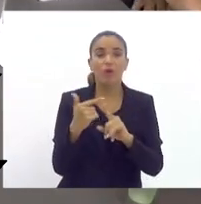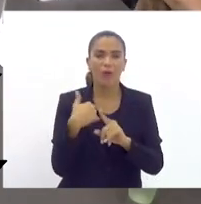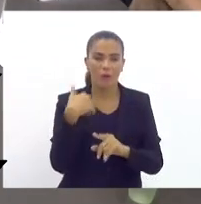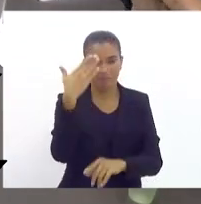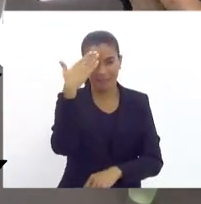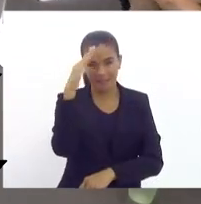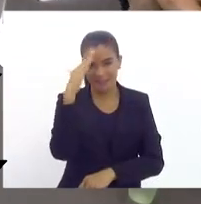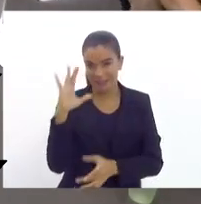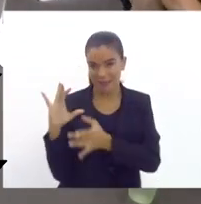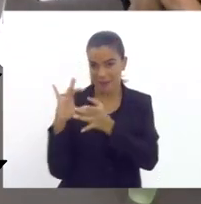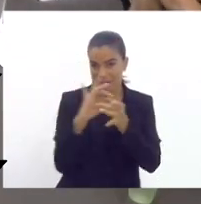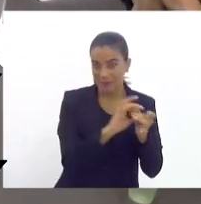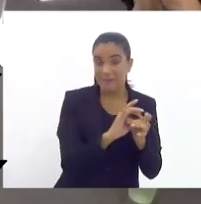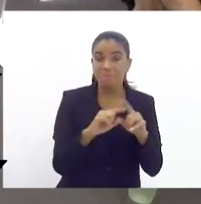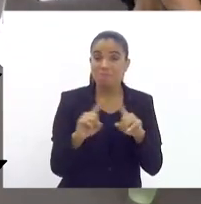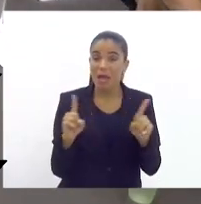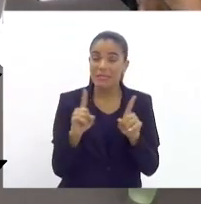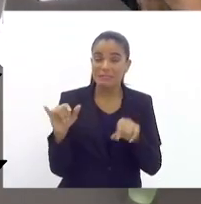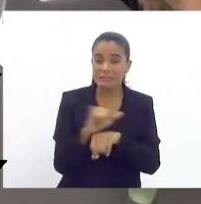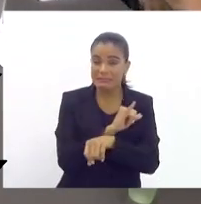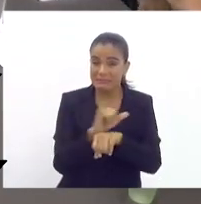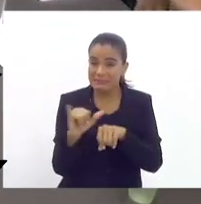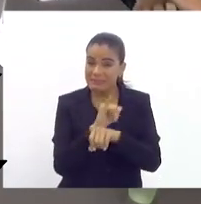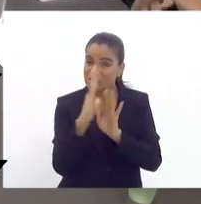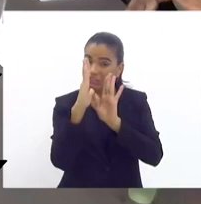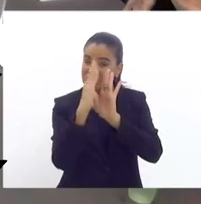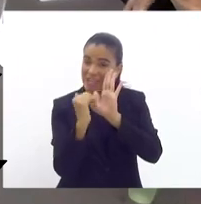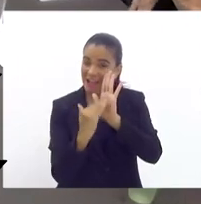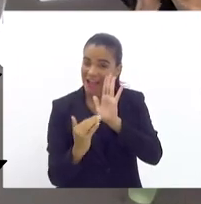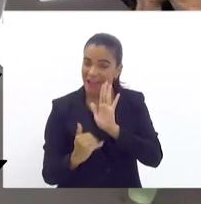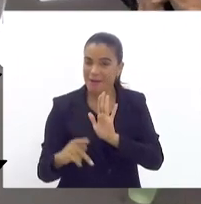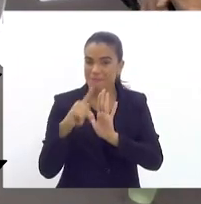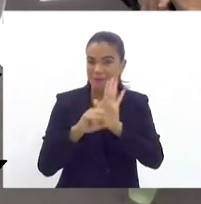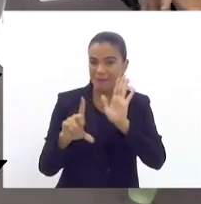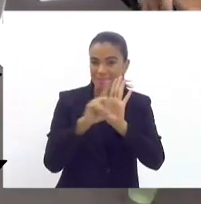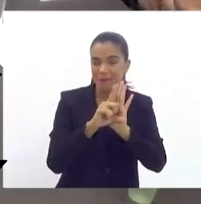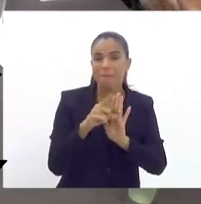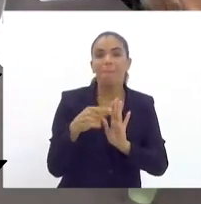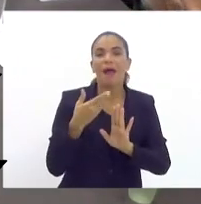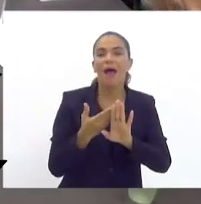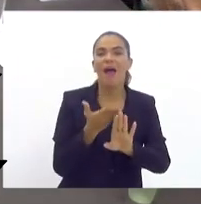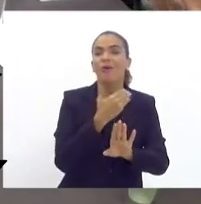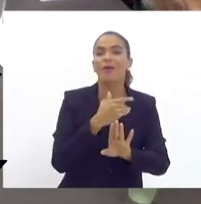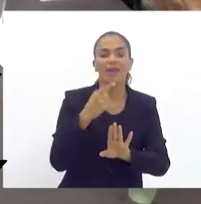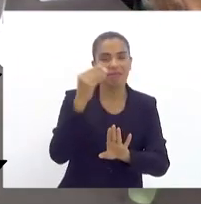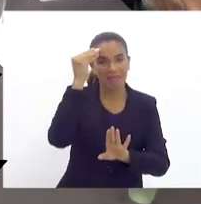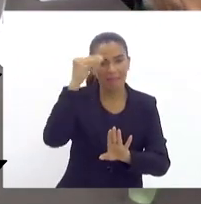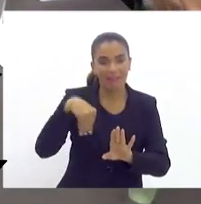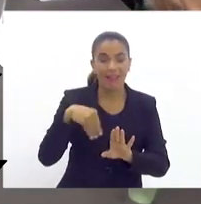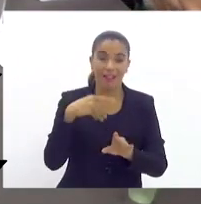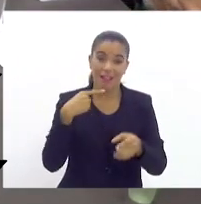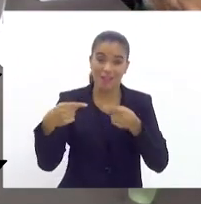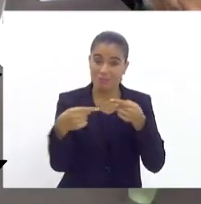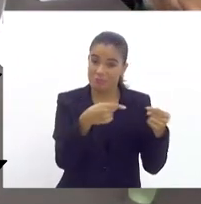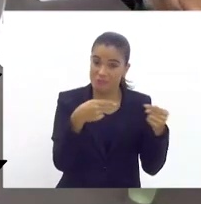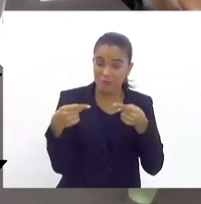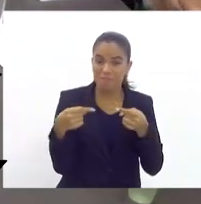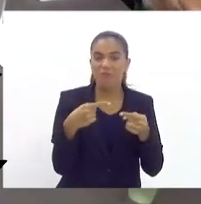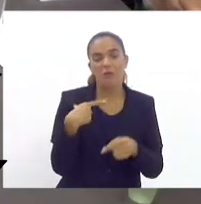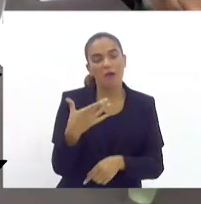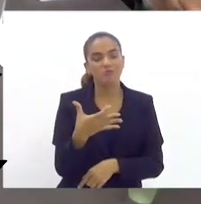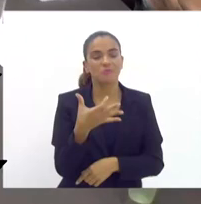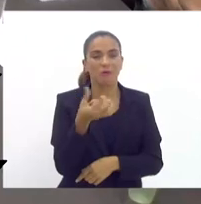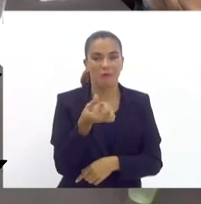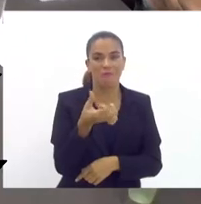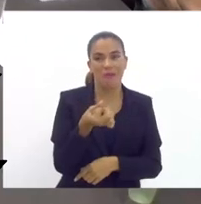o contexto. Mas essa manobra de retirar projeto de pauta para afastar a discussão no âmbito da CCJ, eu considero uma